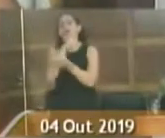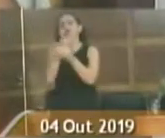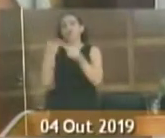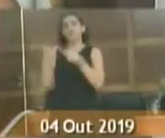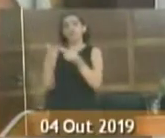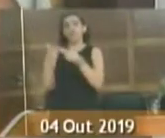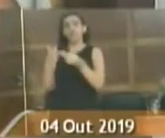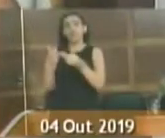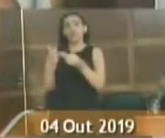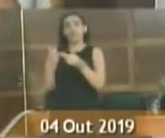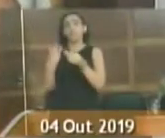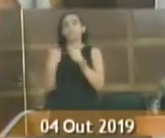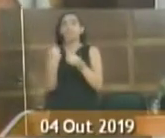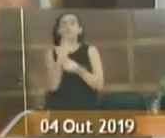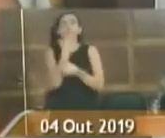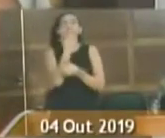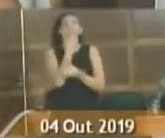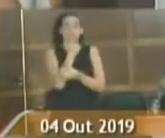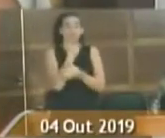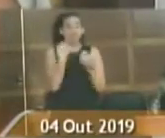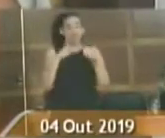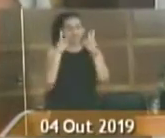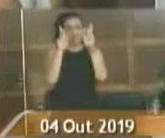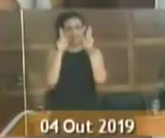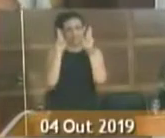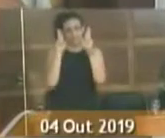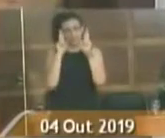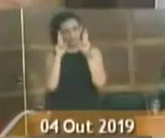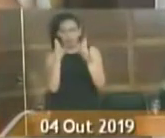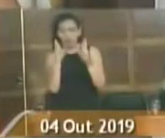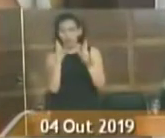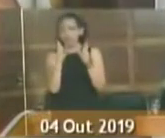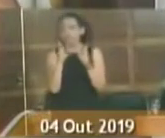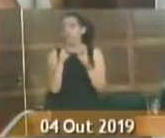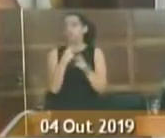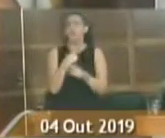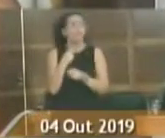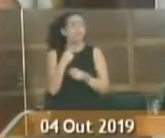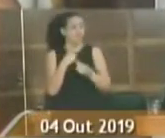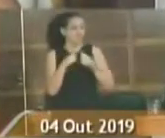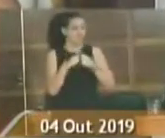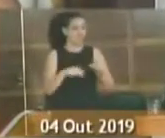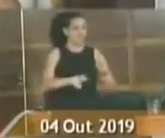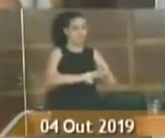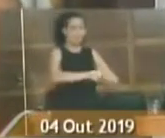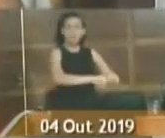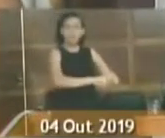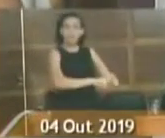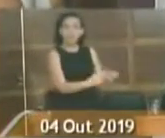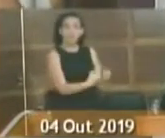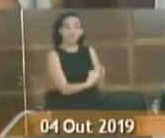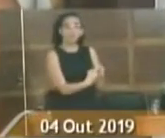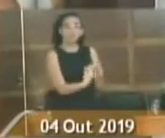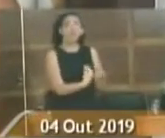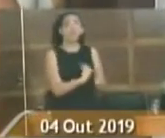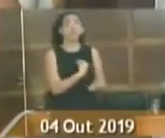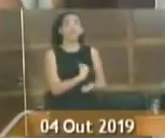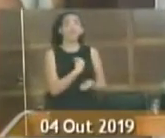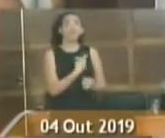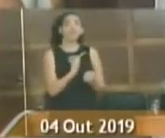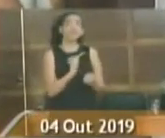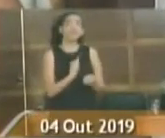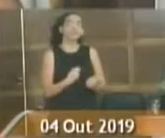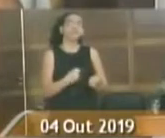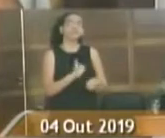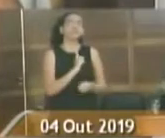que para essa finalidade, com todo o respeito, sem grandes confinamentos, entendeu? Que enquanto eles vivam, que pelo menos eles